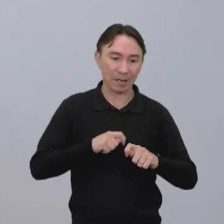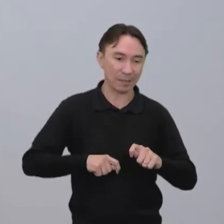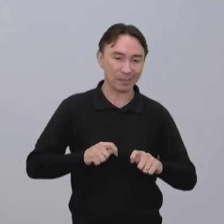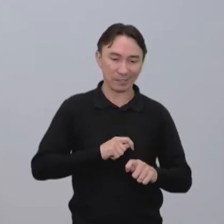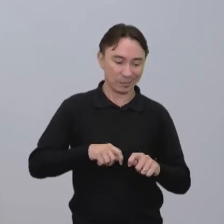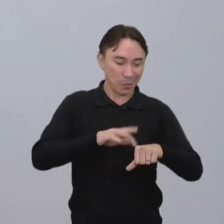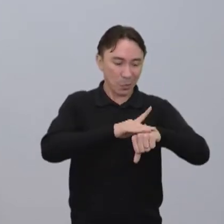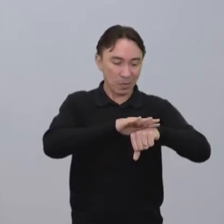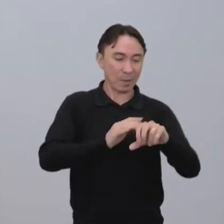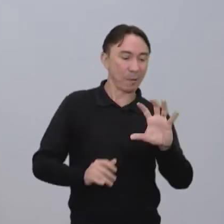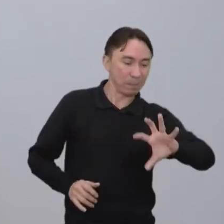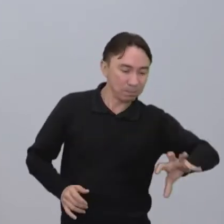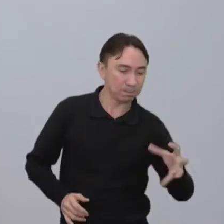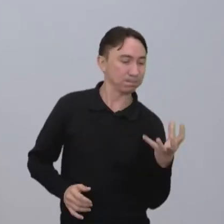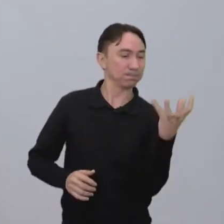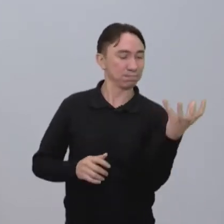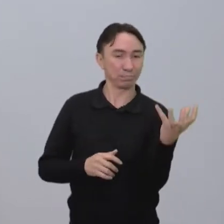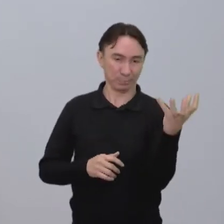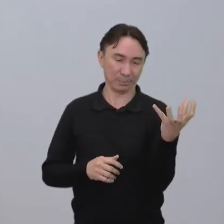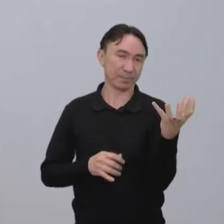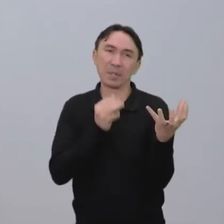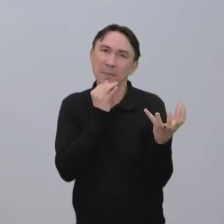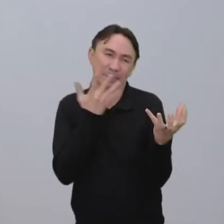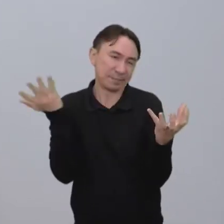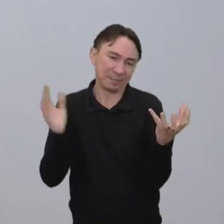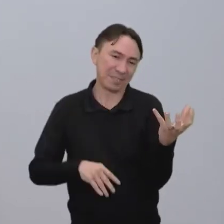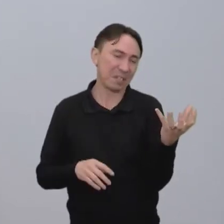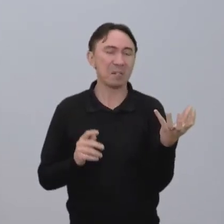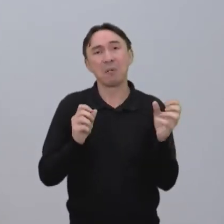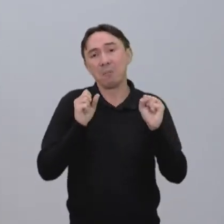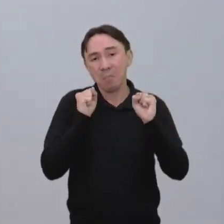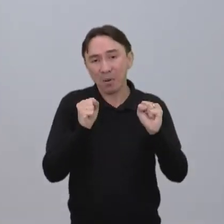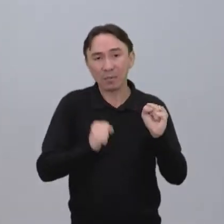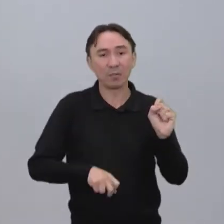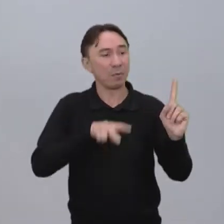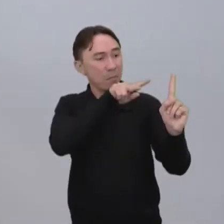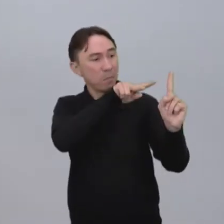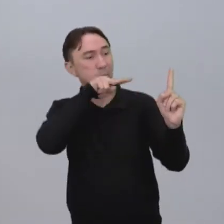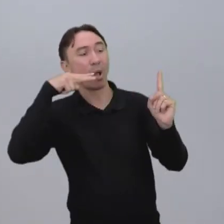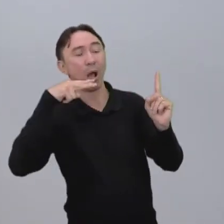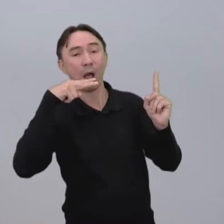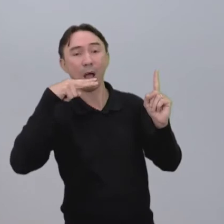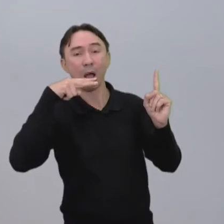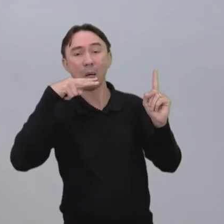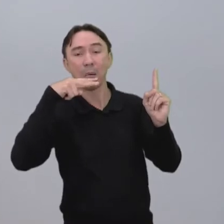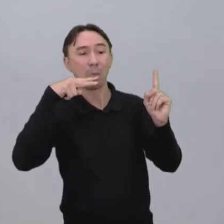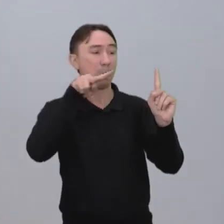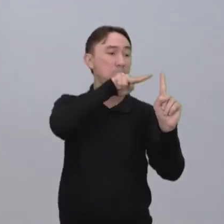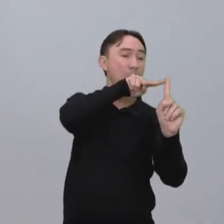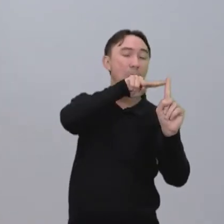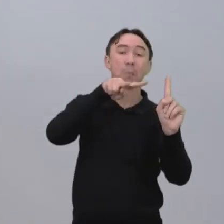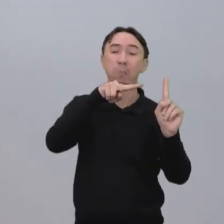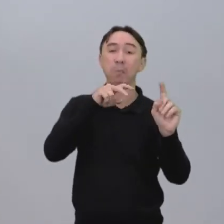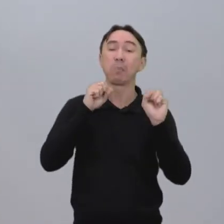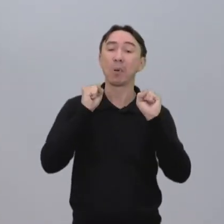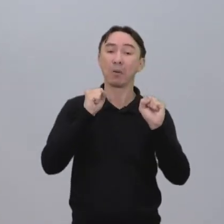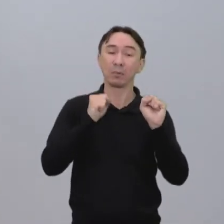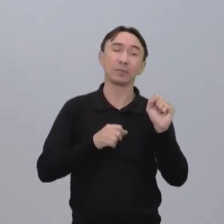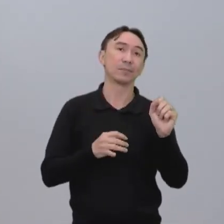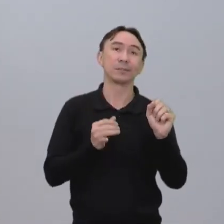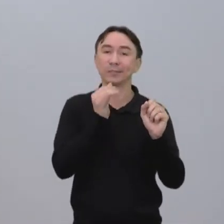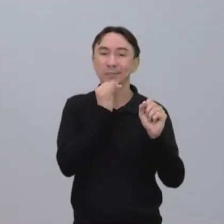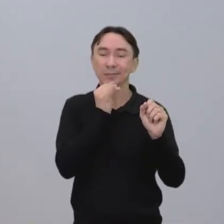Então, eu posso olhar para isso aqui a partir de diferentes facetas. Eu posso olhar para o lado que a Pri está convidando a gente a olhar, que é o